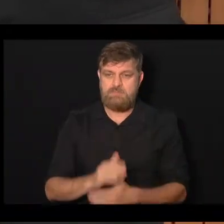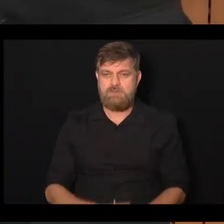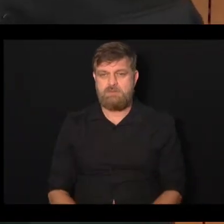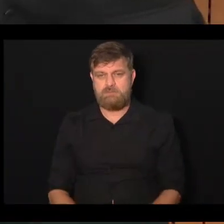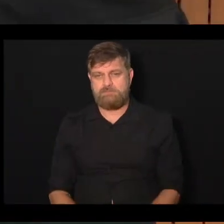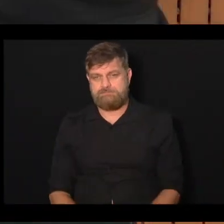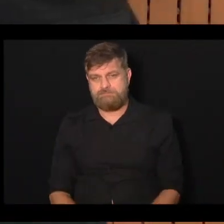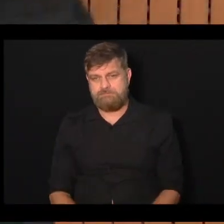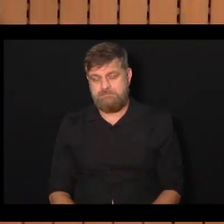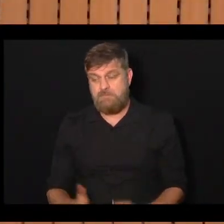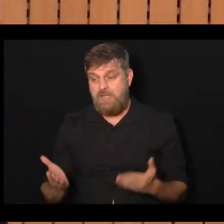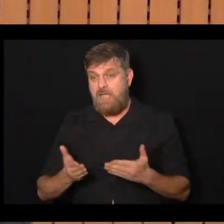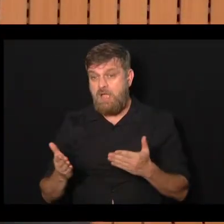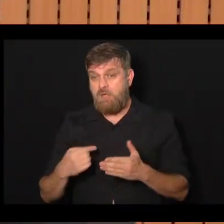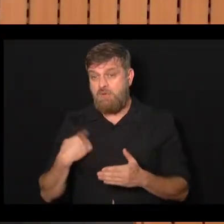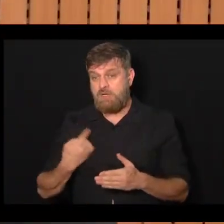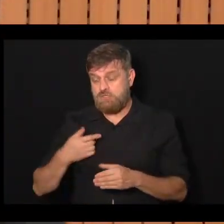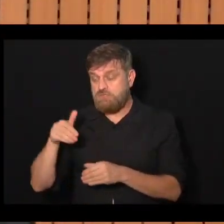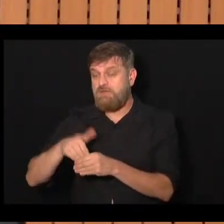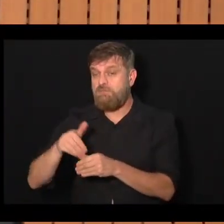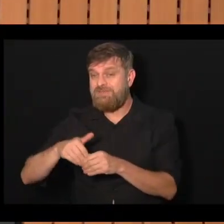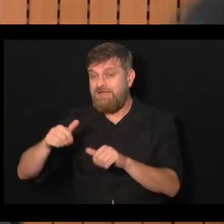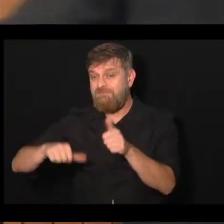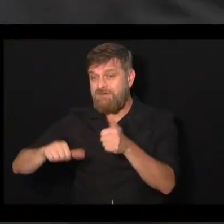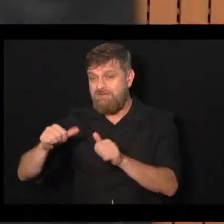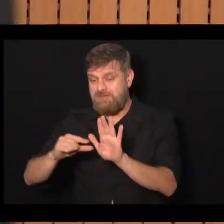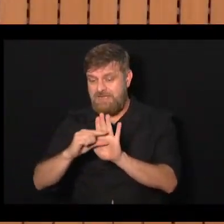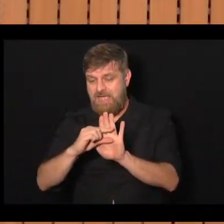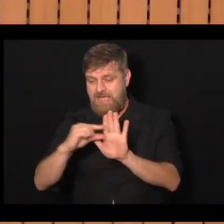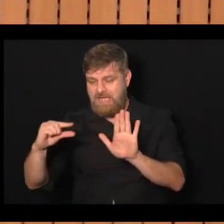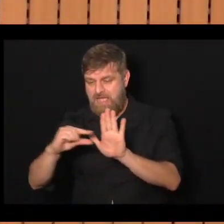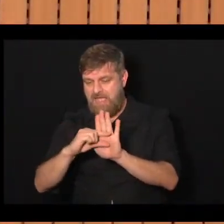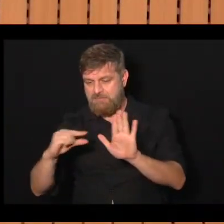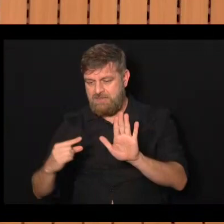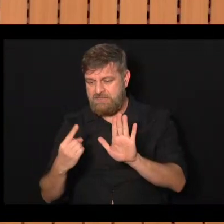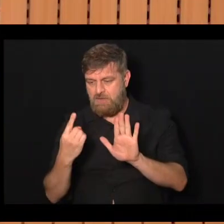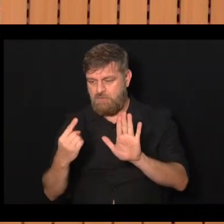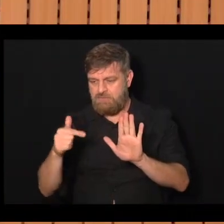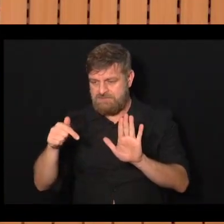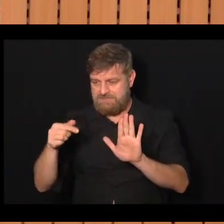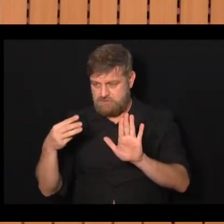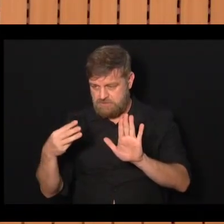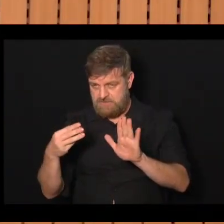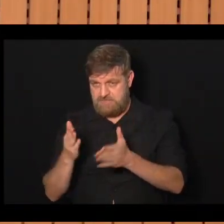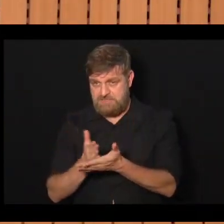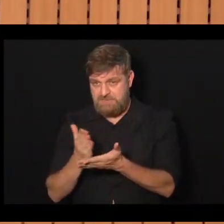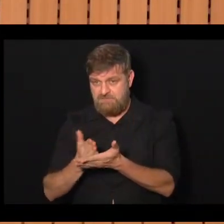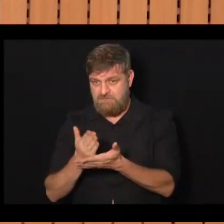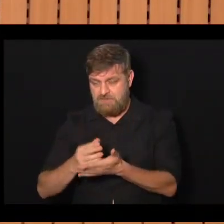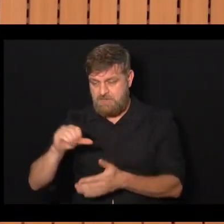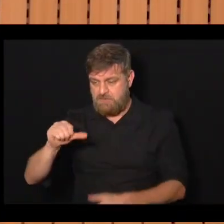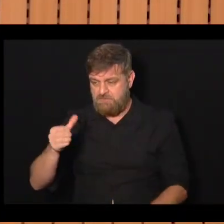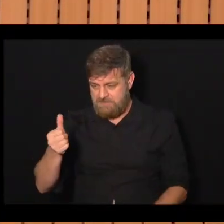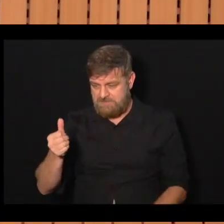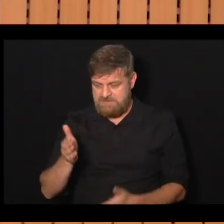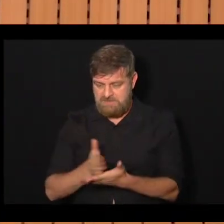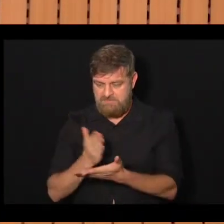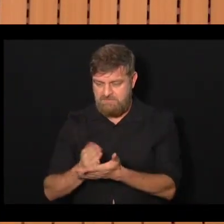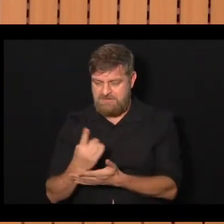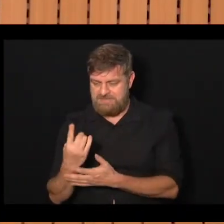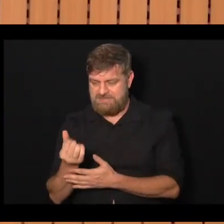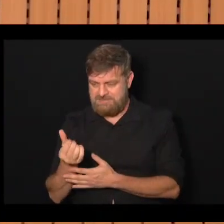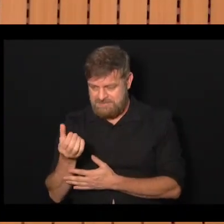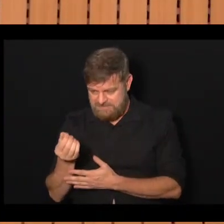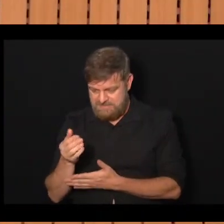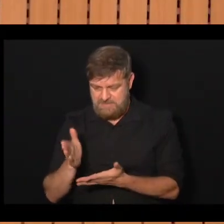aprovado. Agora votaremos as emendas, folha 73, folhas 96, folha 160,